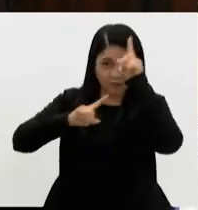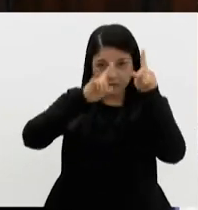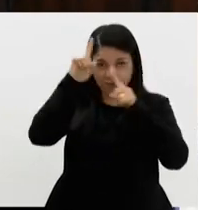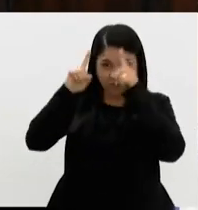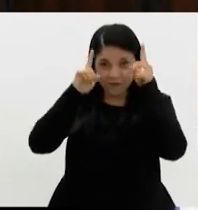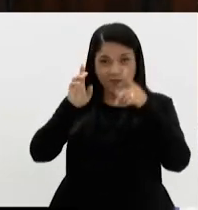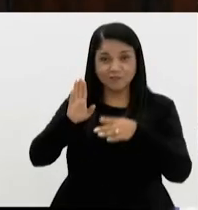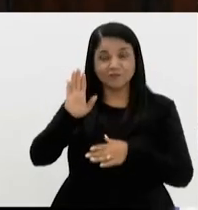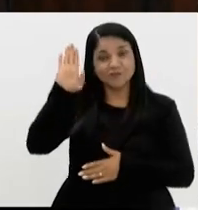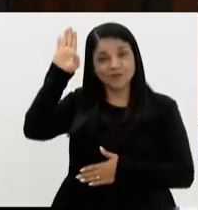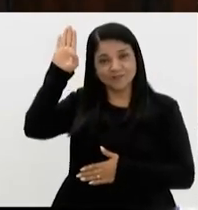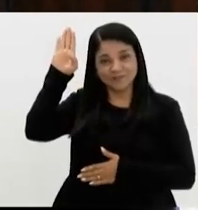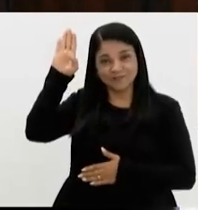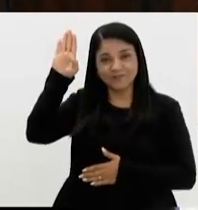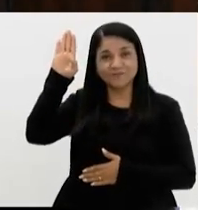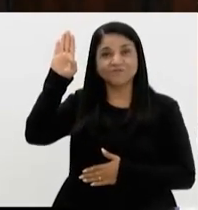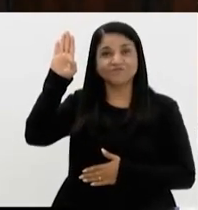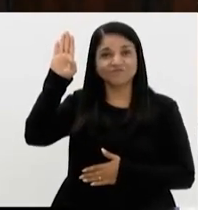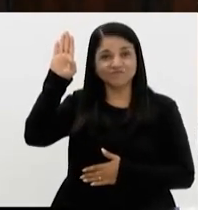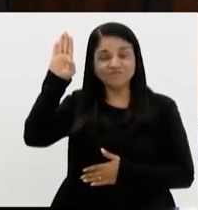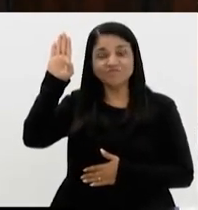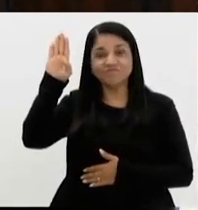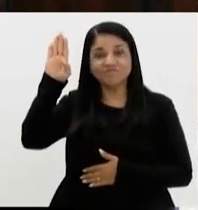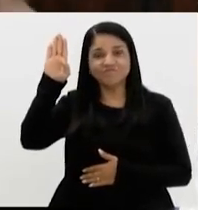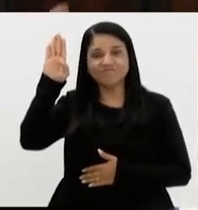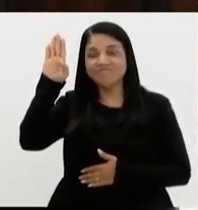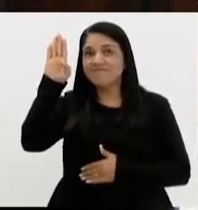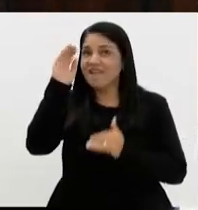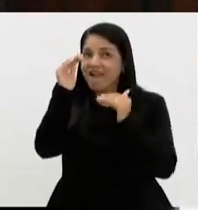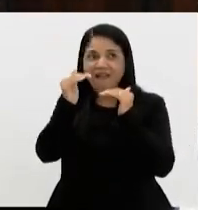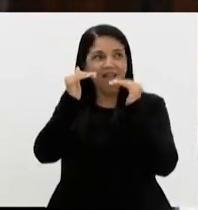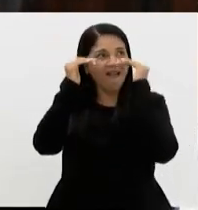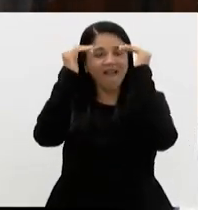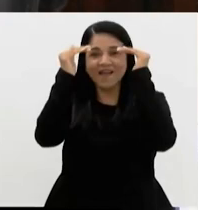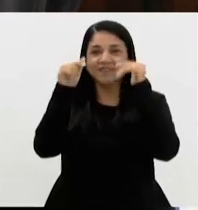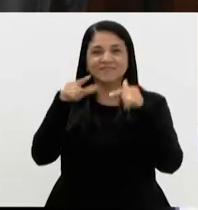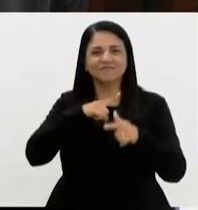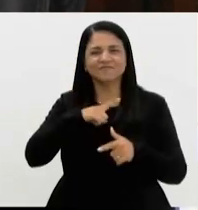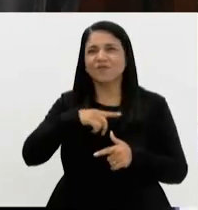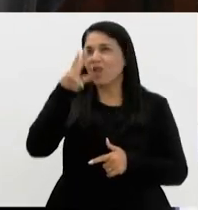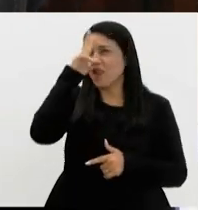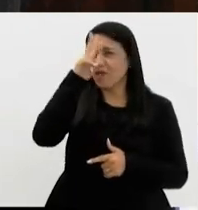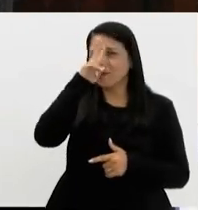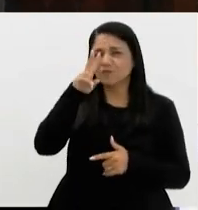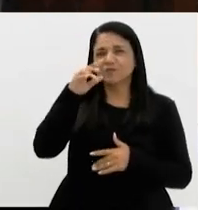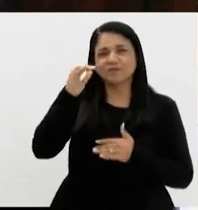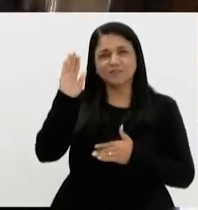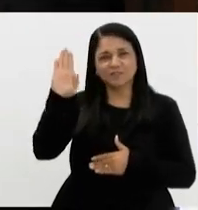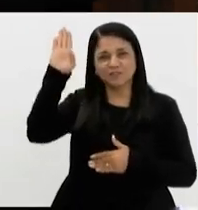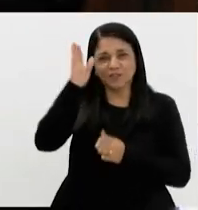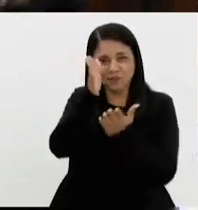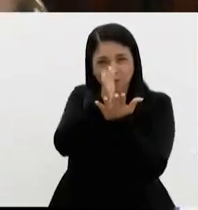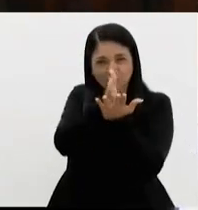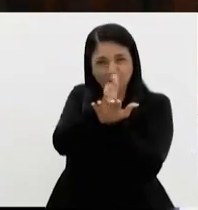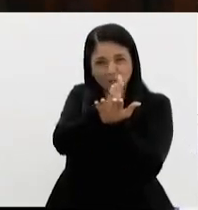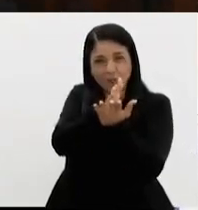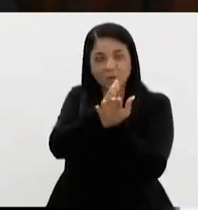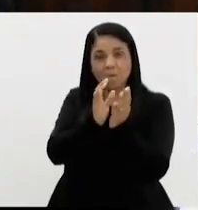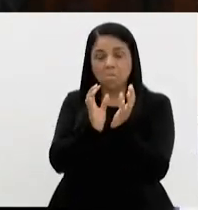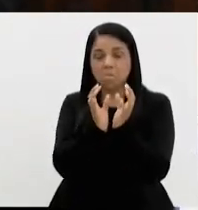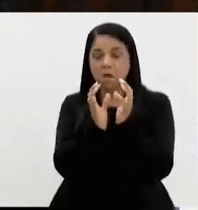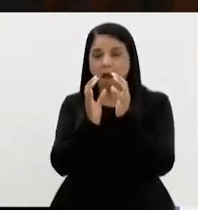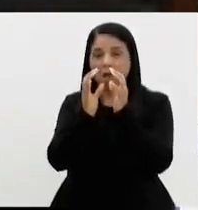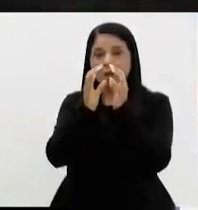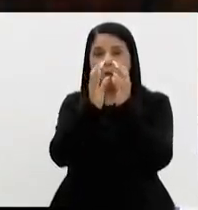candidato ela se coloca e no no nível máximo eu me lembro que candidatos de Fronteira colocavam balão do outro